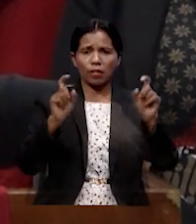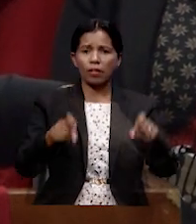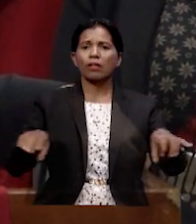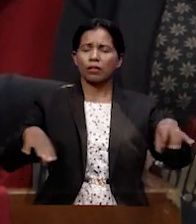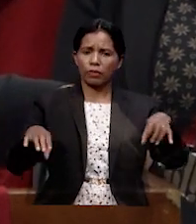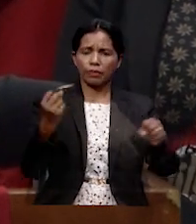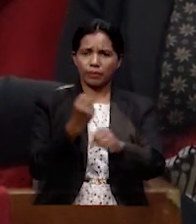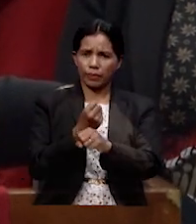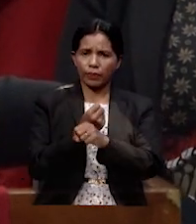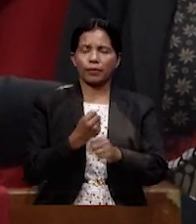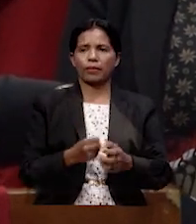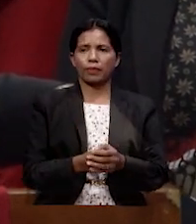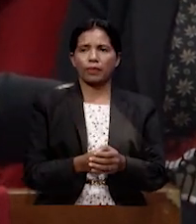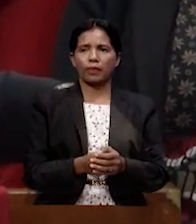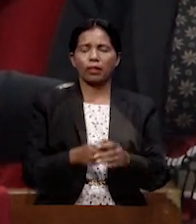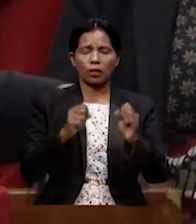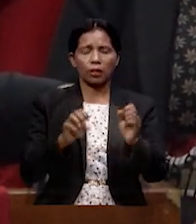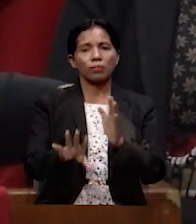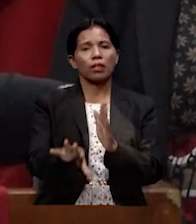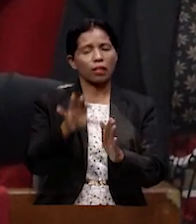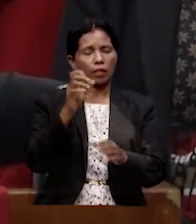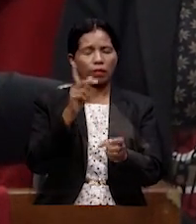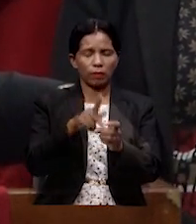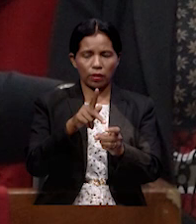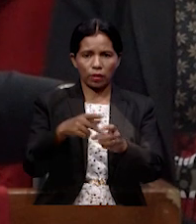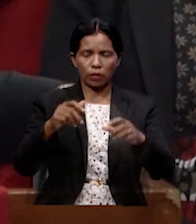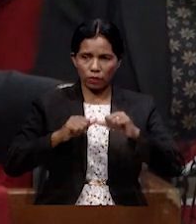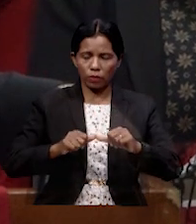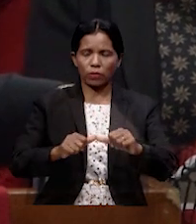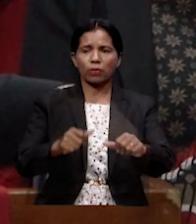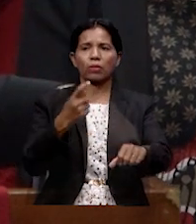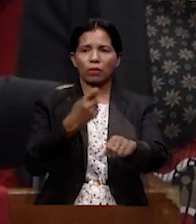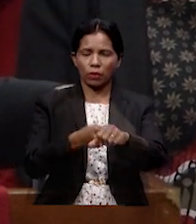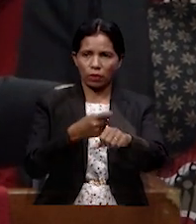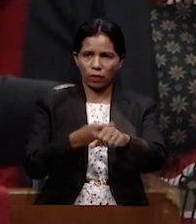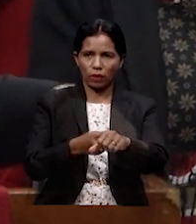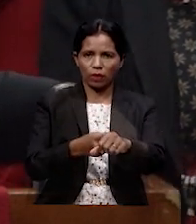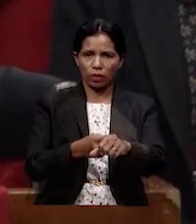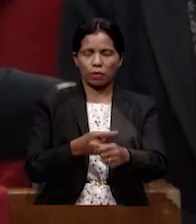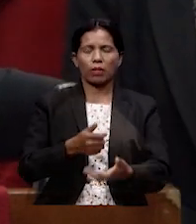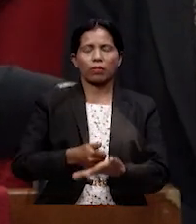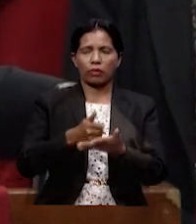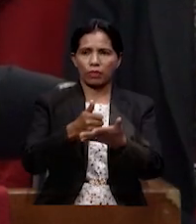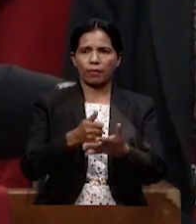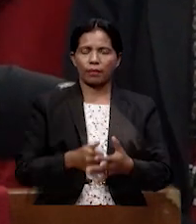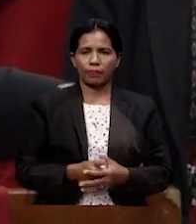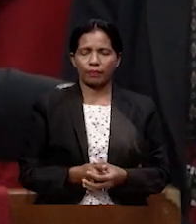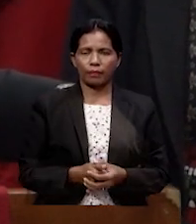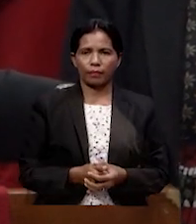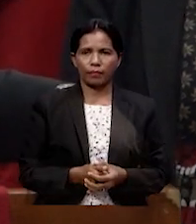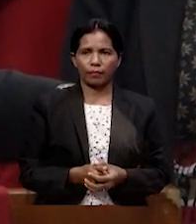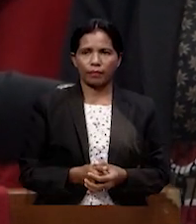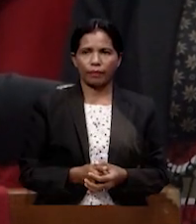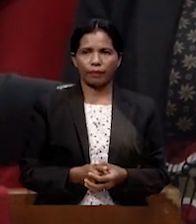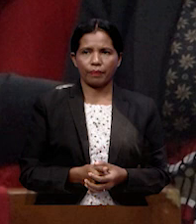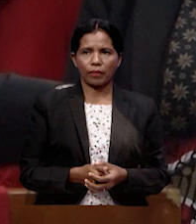casa para que Great Sunrise, né? Realmente, todo tempo para explorar. E,